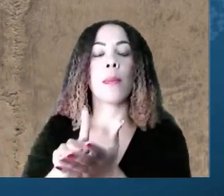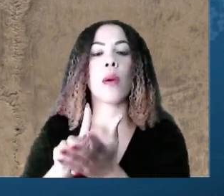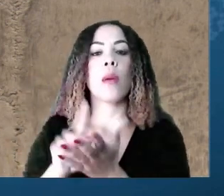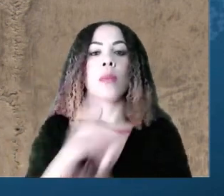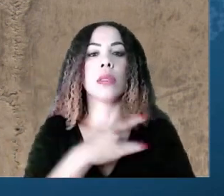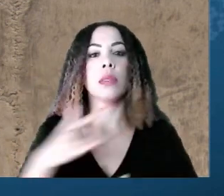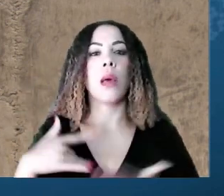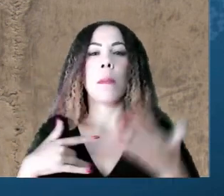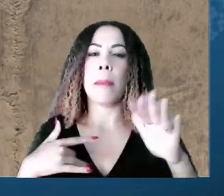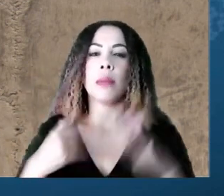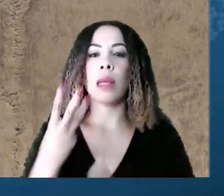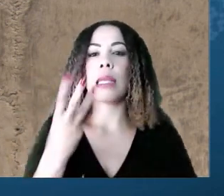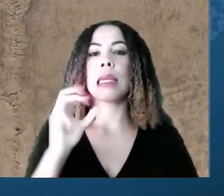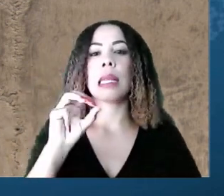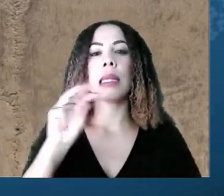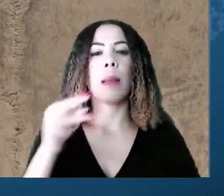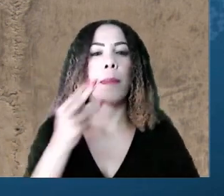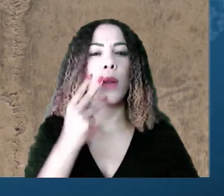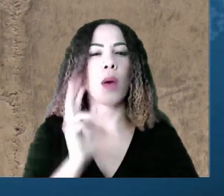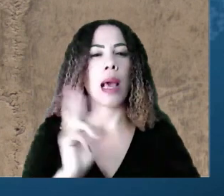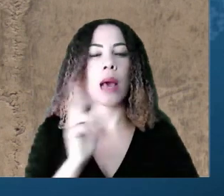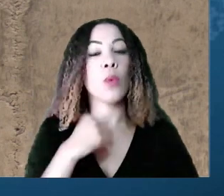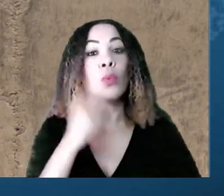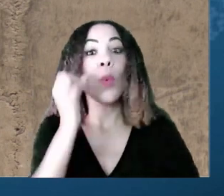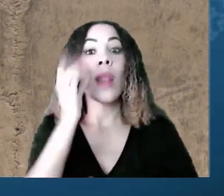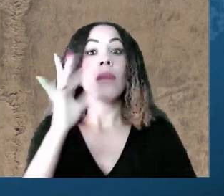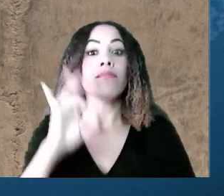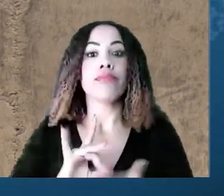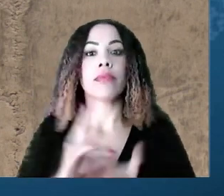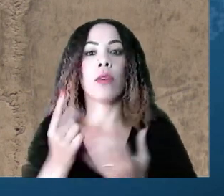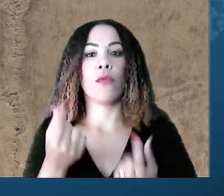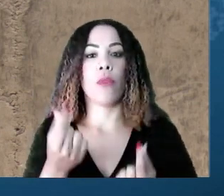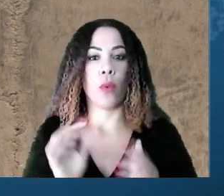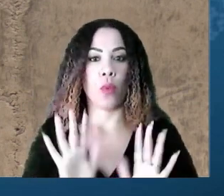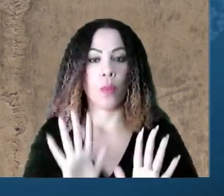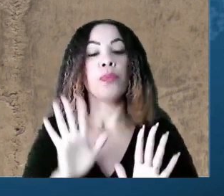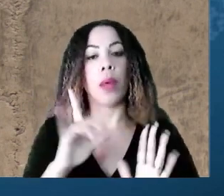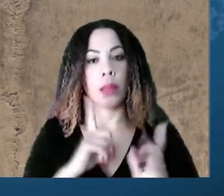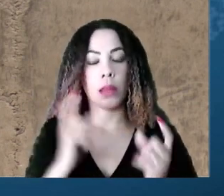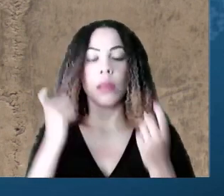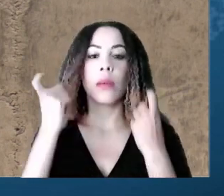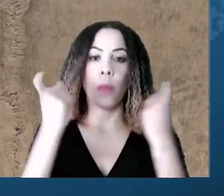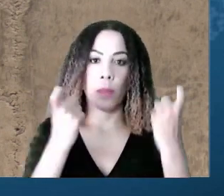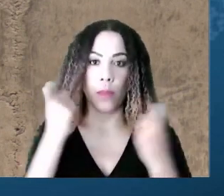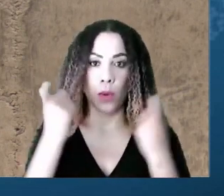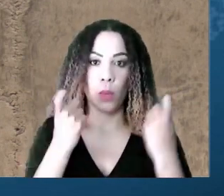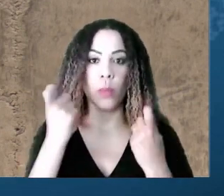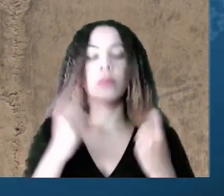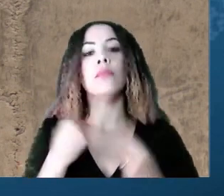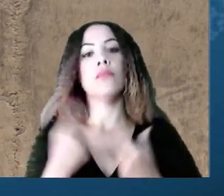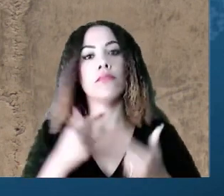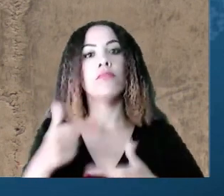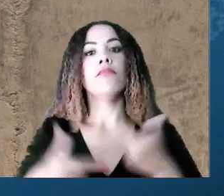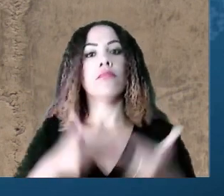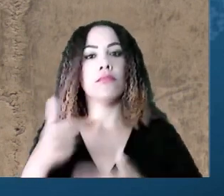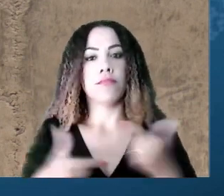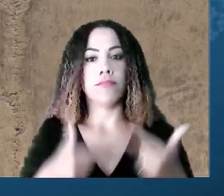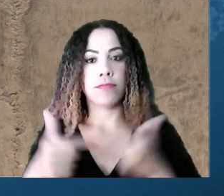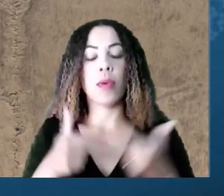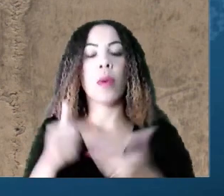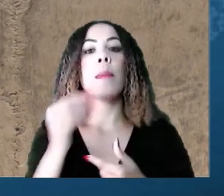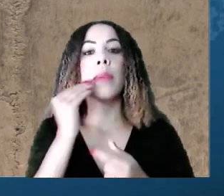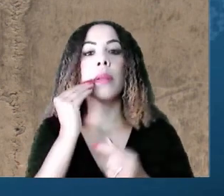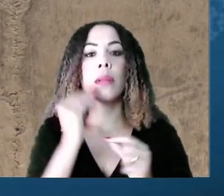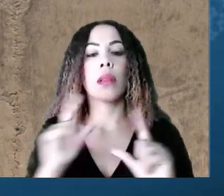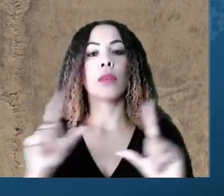acho. Eu não lembro exatamente o valor. Mas há uma preocupação grande e nós estamos trabalhando intensamente para mitigar